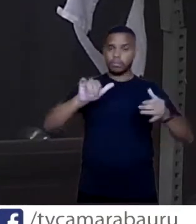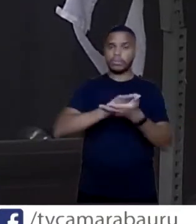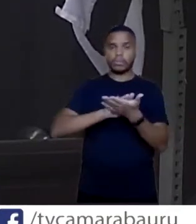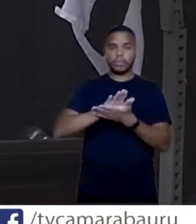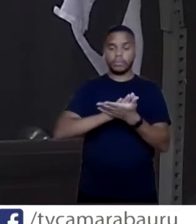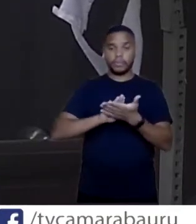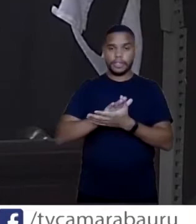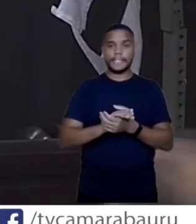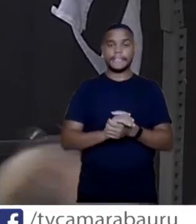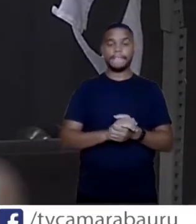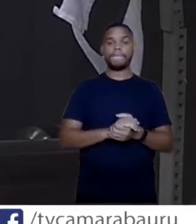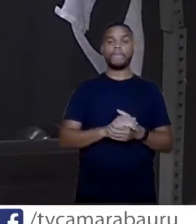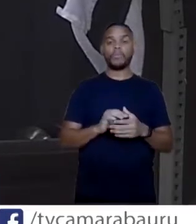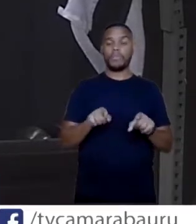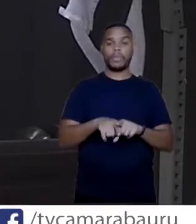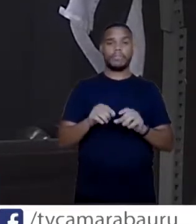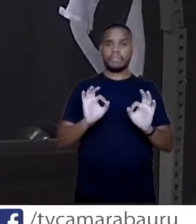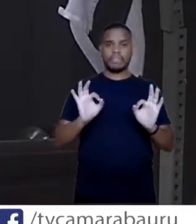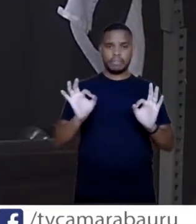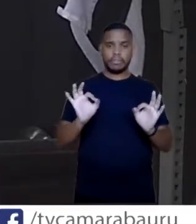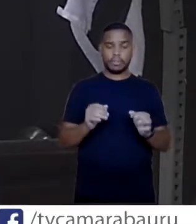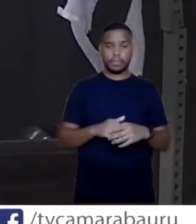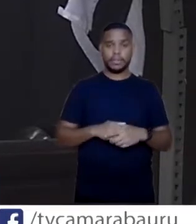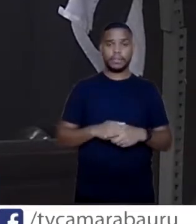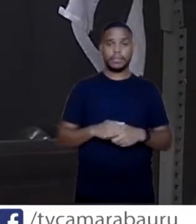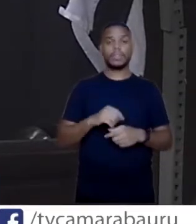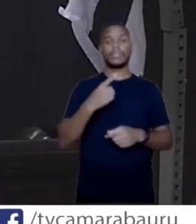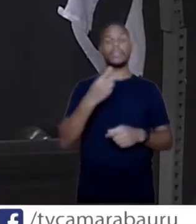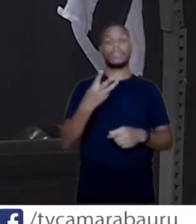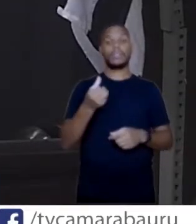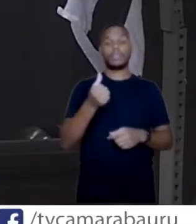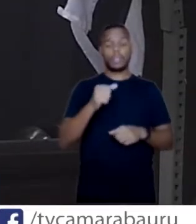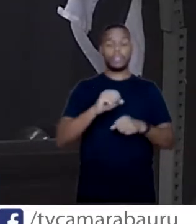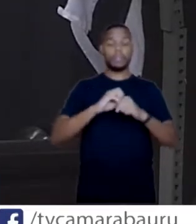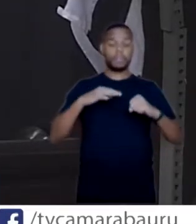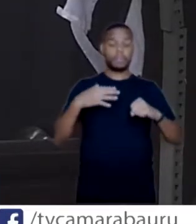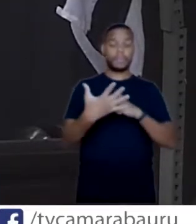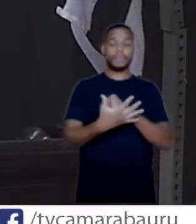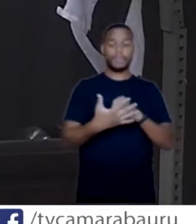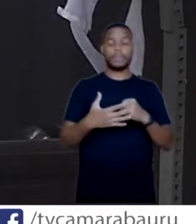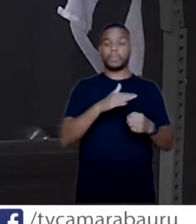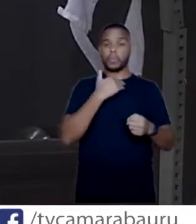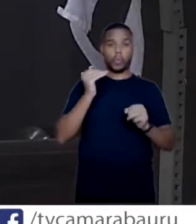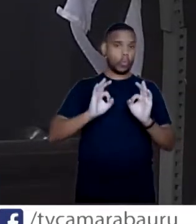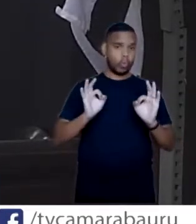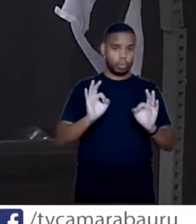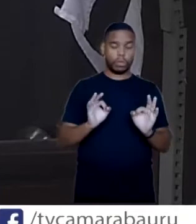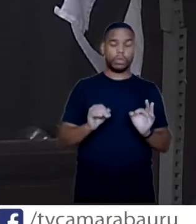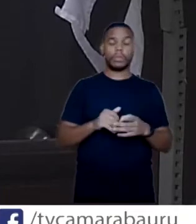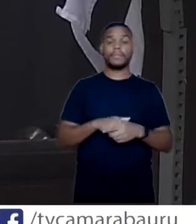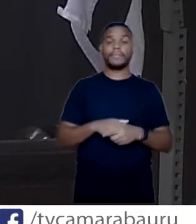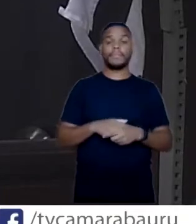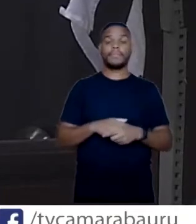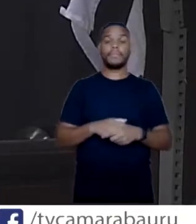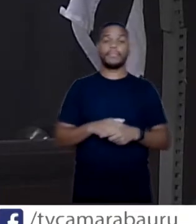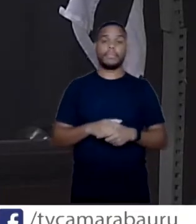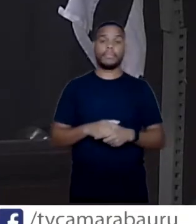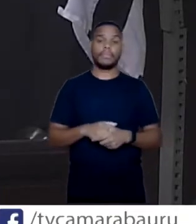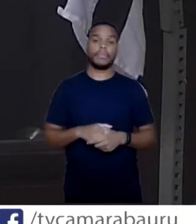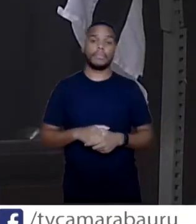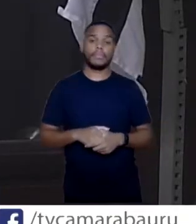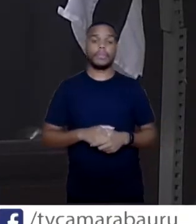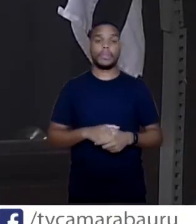globo no sbt ninguém coloca 136 casos que o brasil tem nenhuma morte e coloca ela me trazer os casos